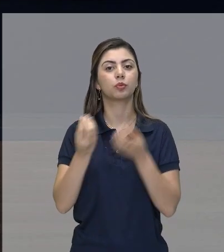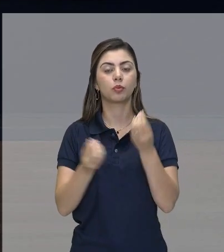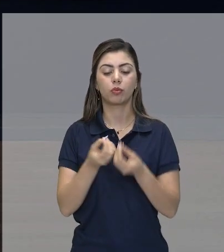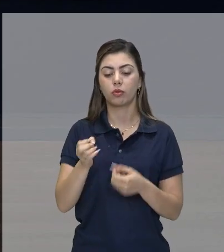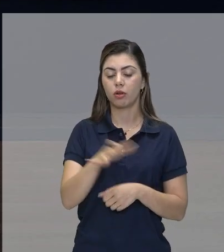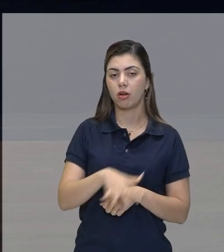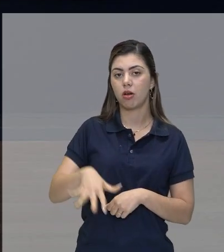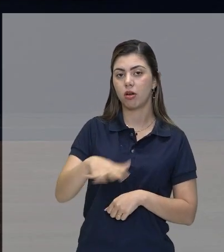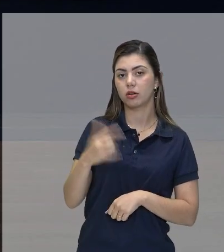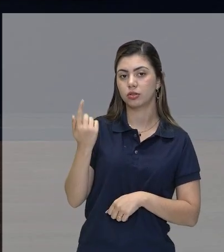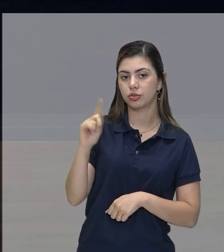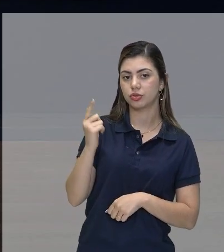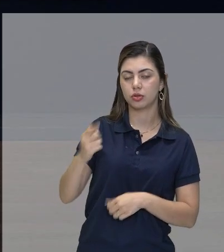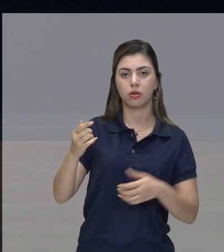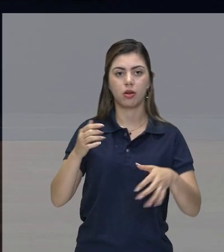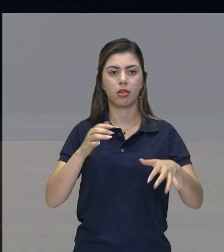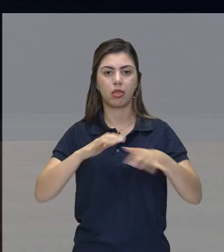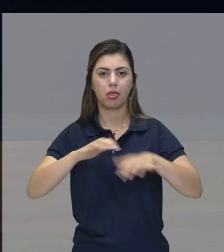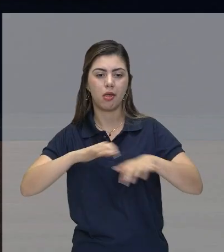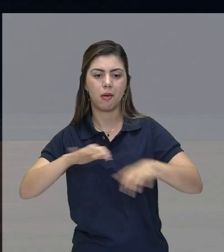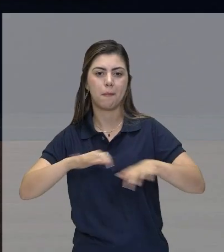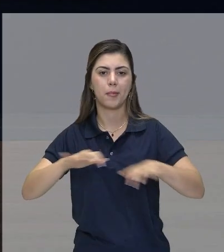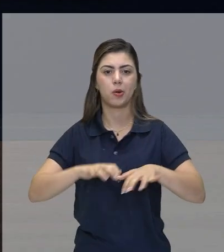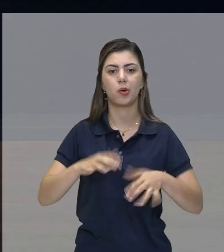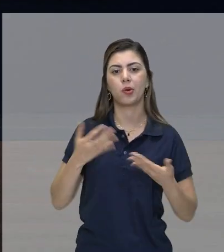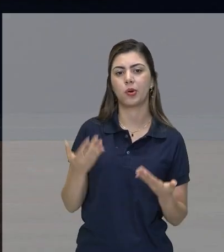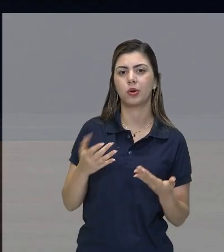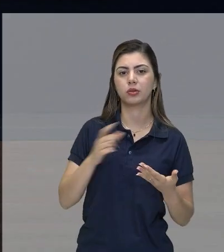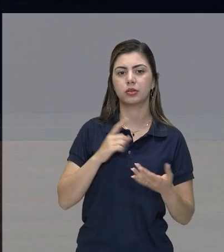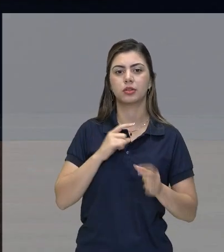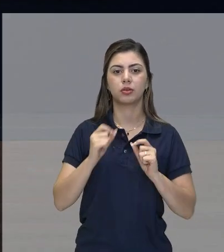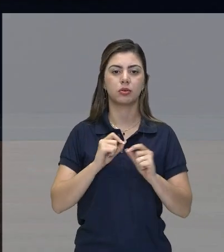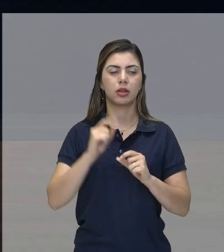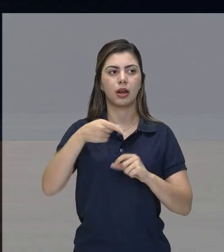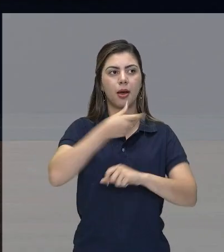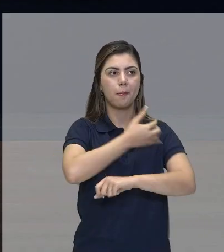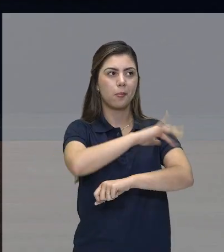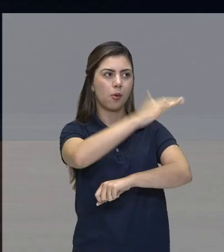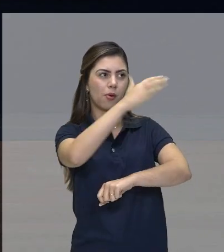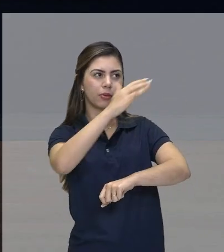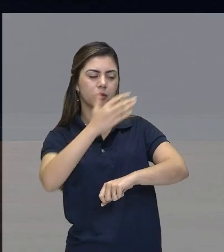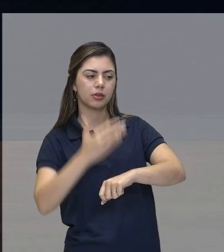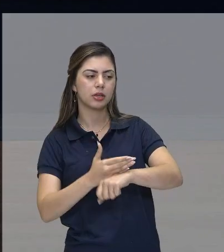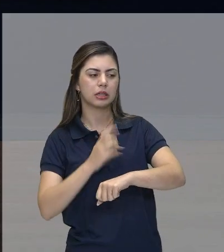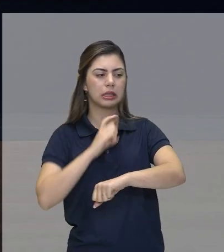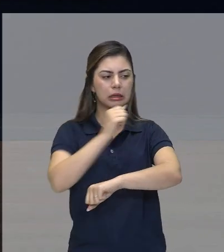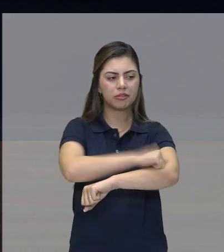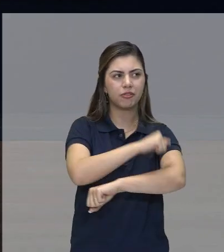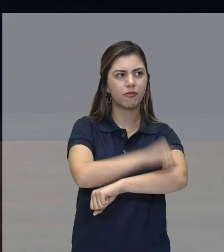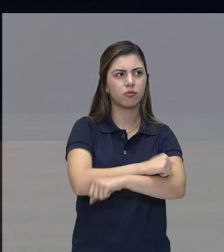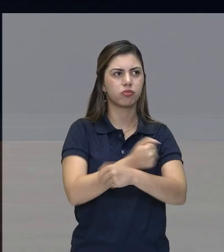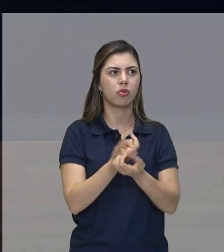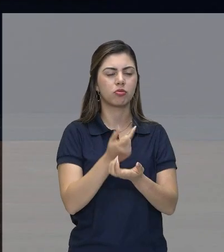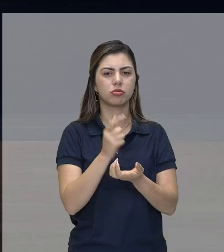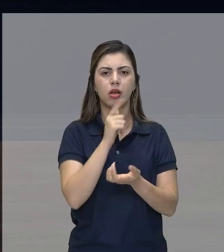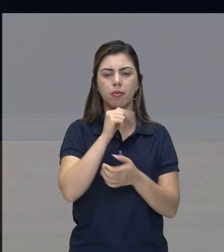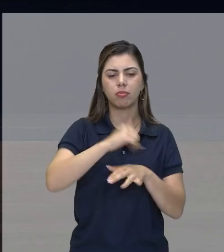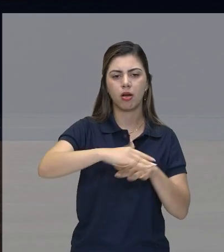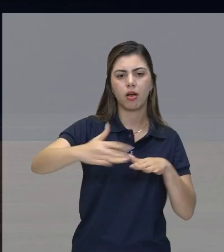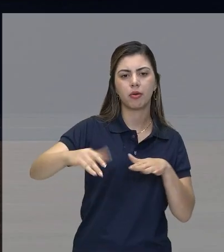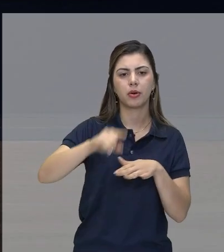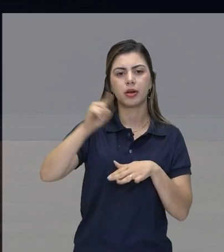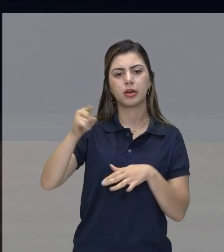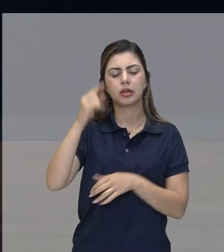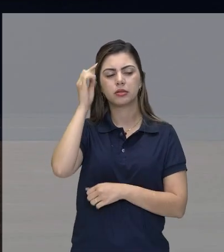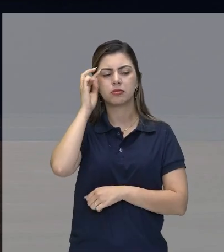geológicas, né, os terremotos ali no Chile, fósseis marinhos em montanhas, o que levou a refletir sobre as forças